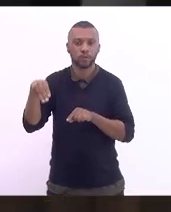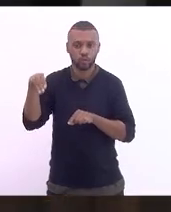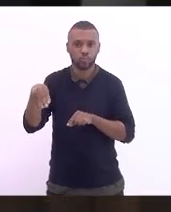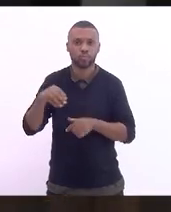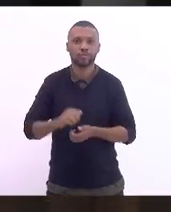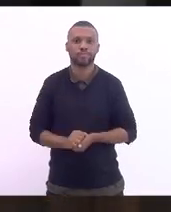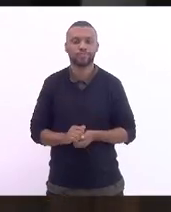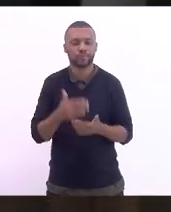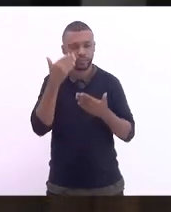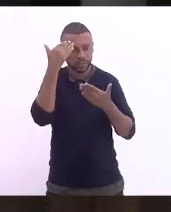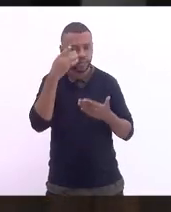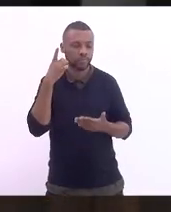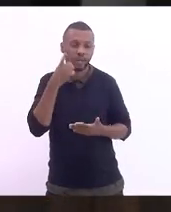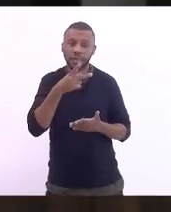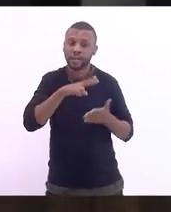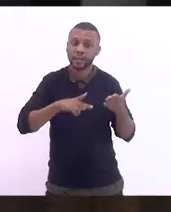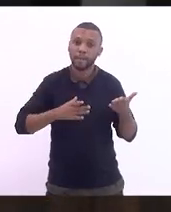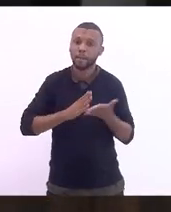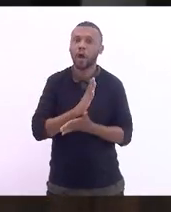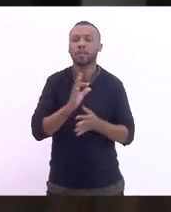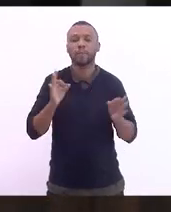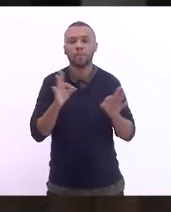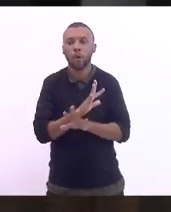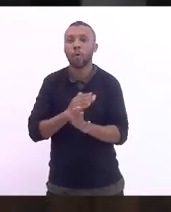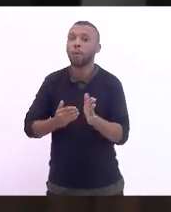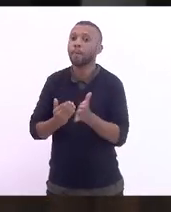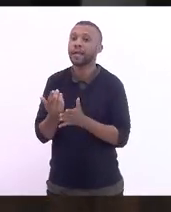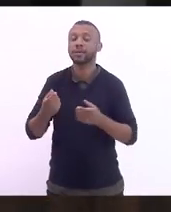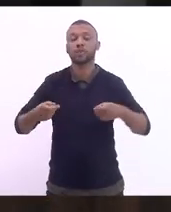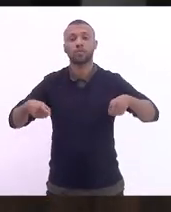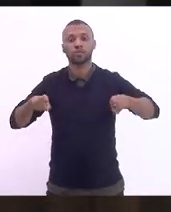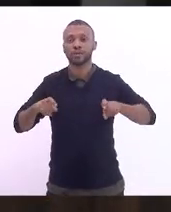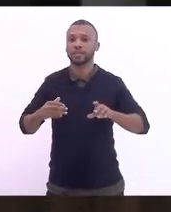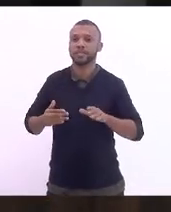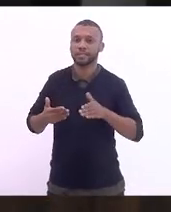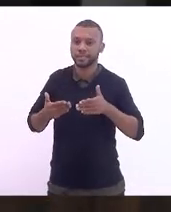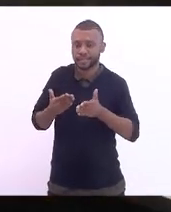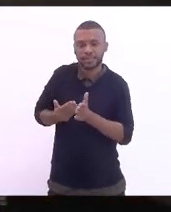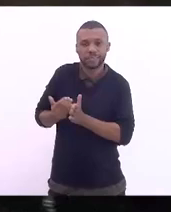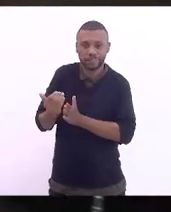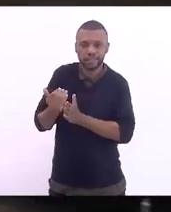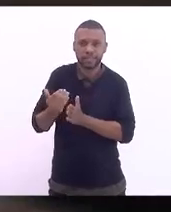obrigado para lida e aprovada a ata passa a ser de pedir artificial